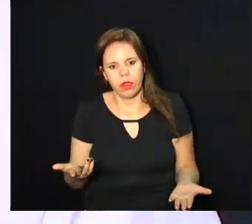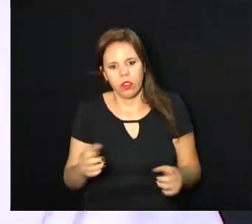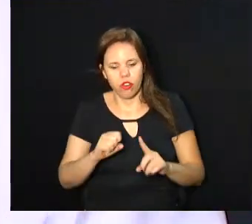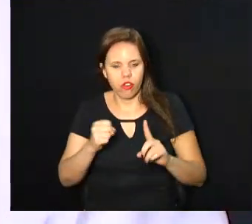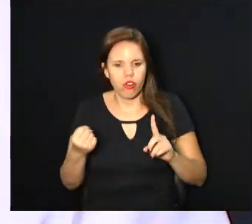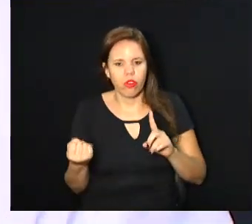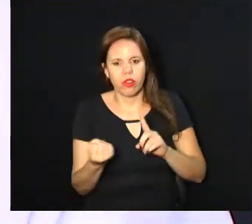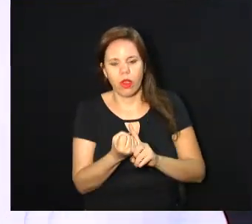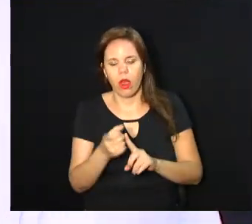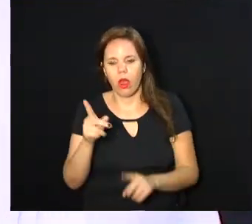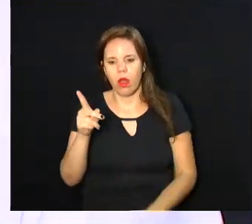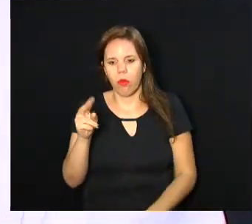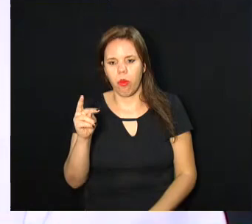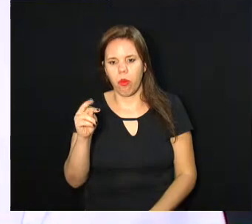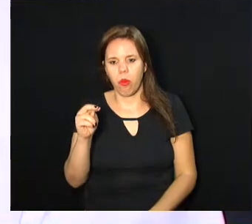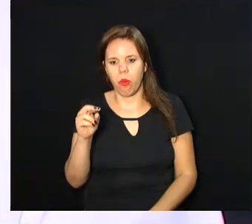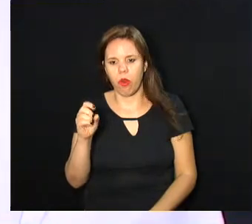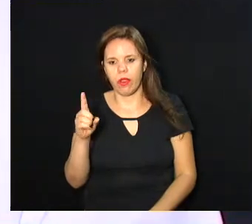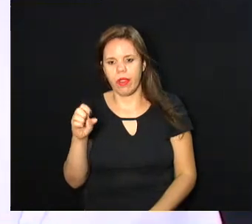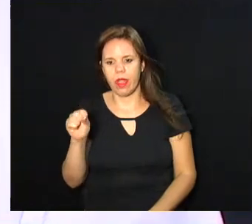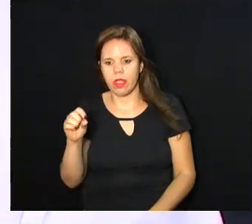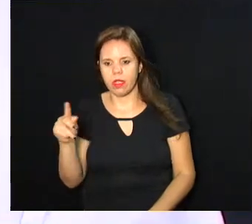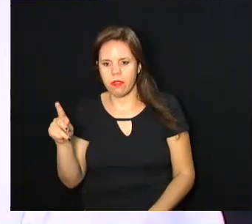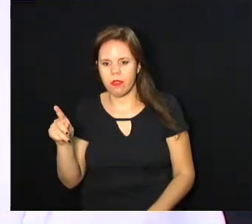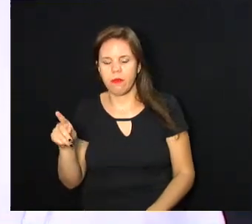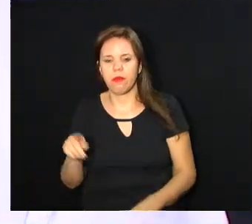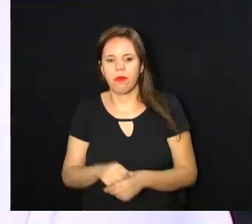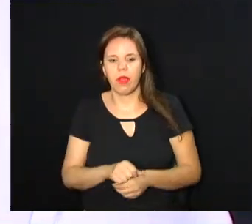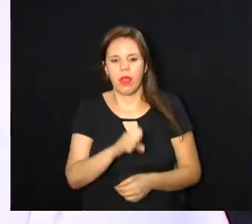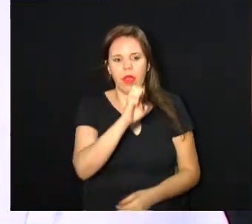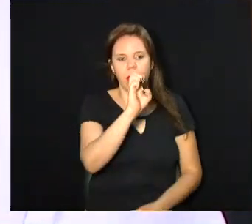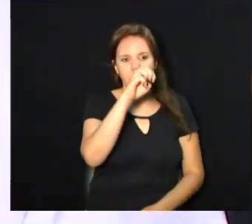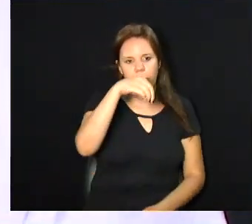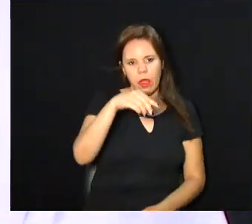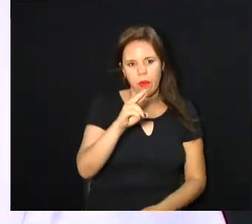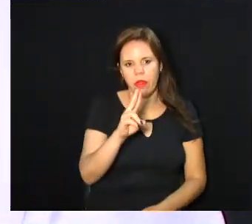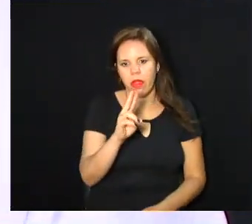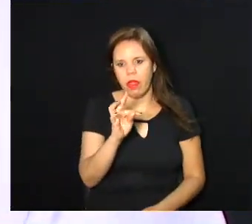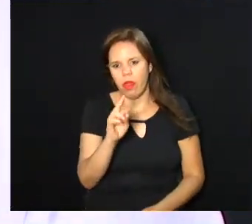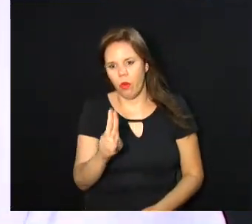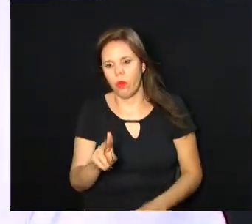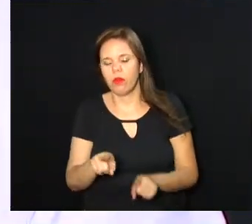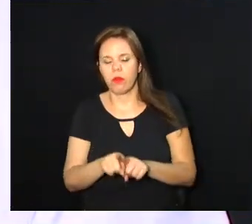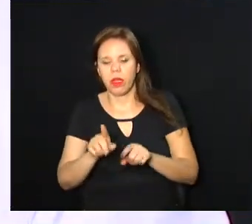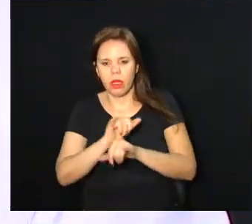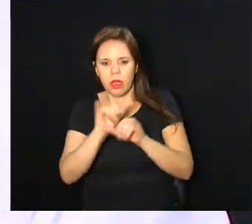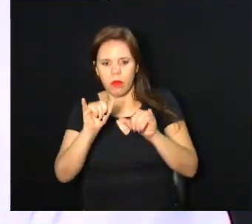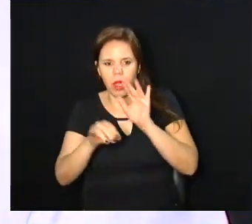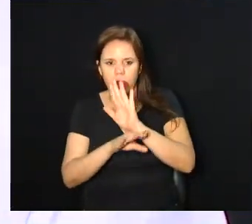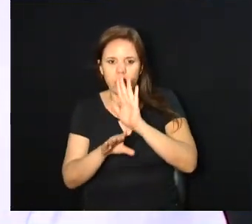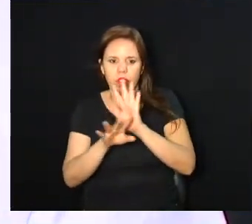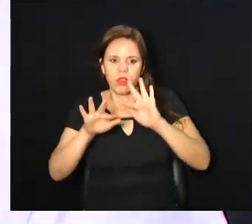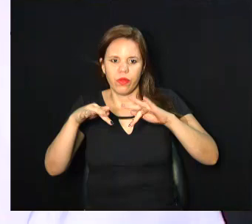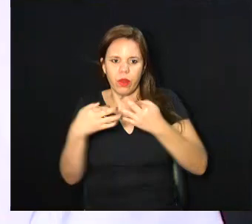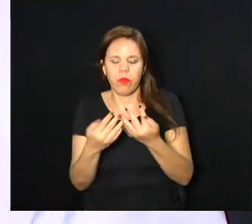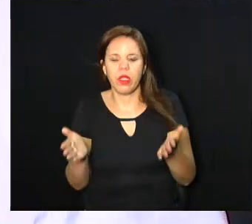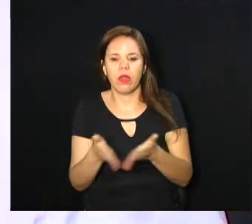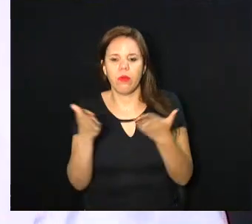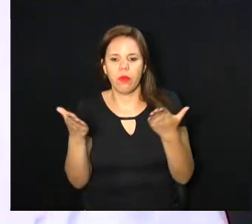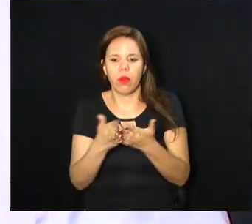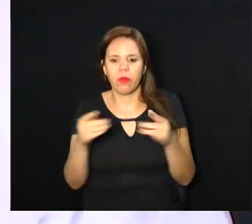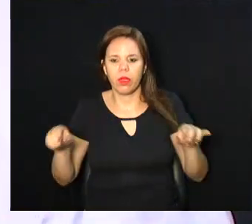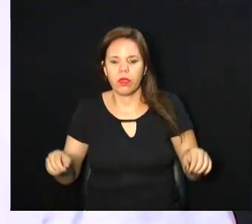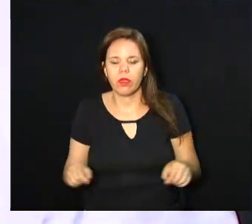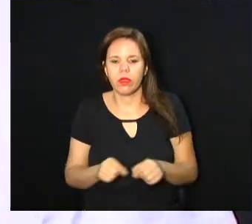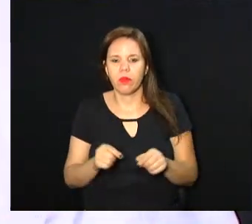Social, a Prodesp e o EMTU fizeram essa campanha justamente para ajudar as famílias mais carentes e proporcionar